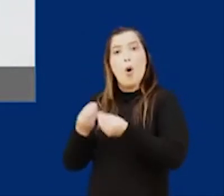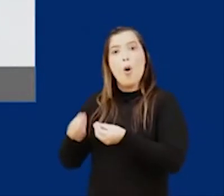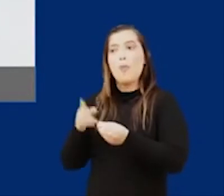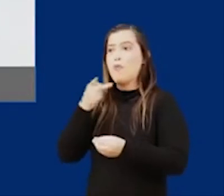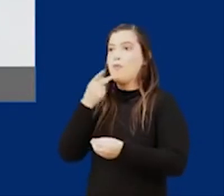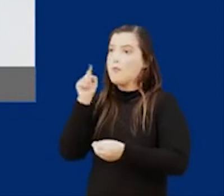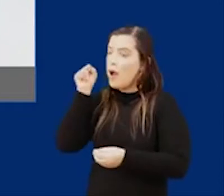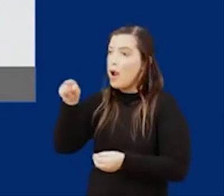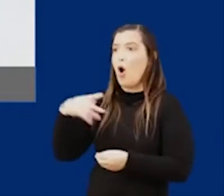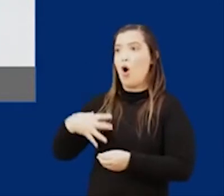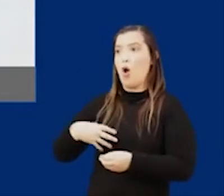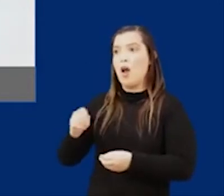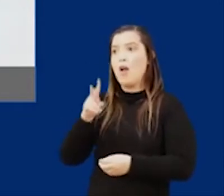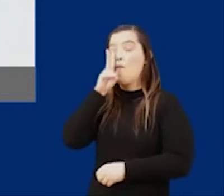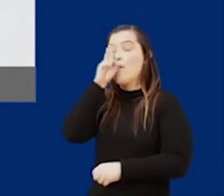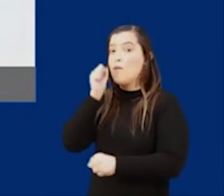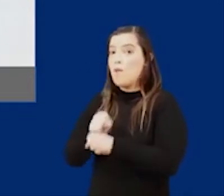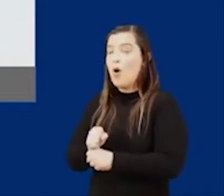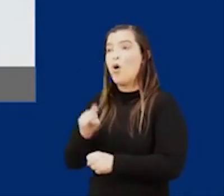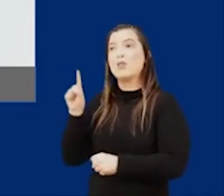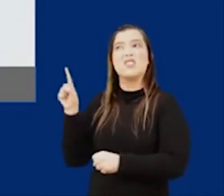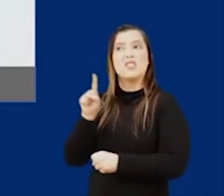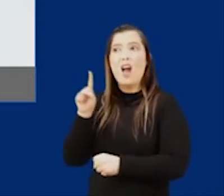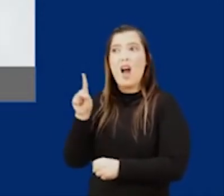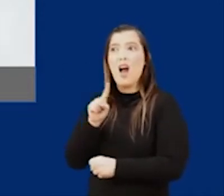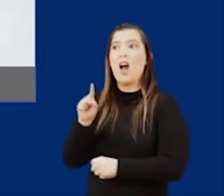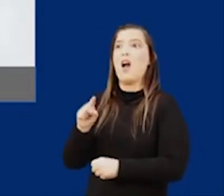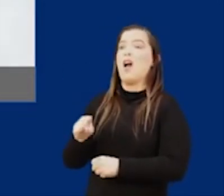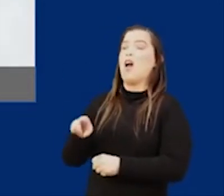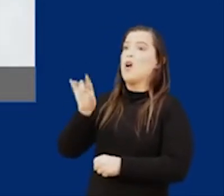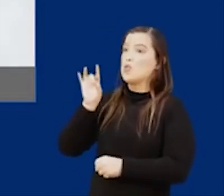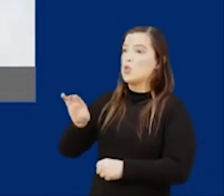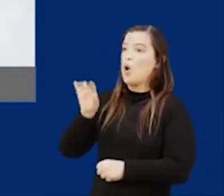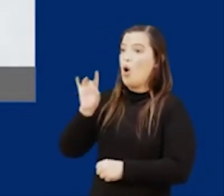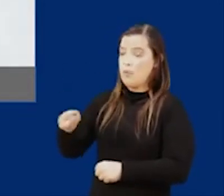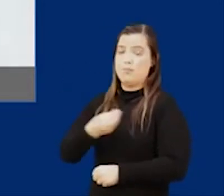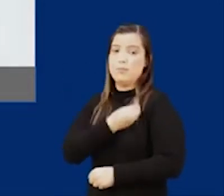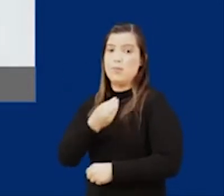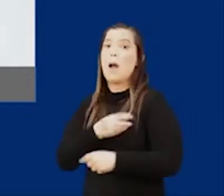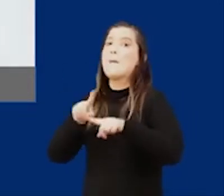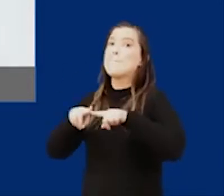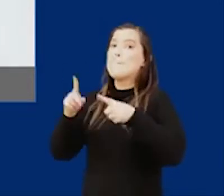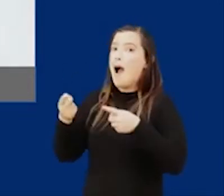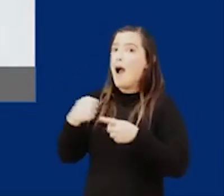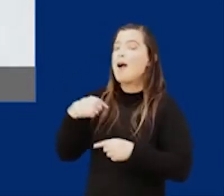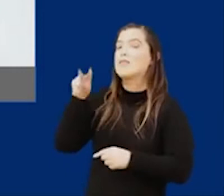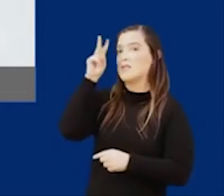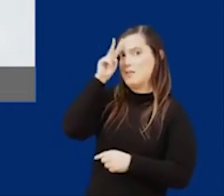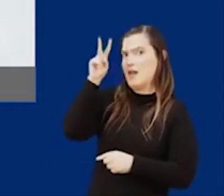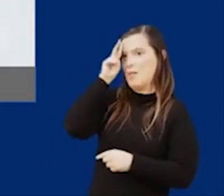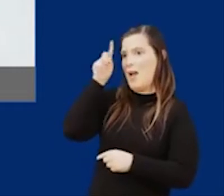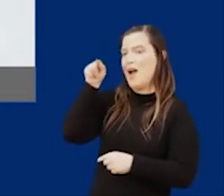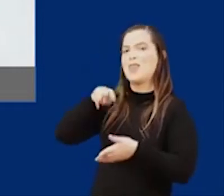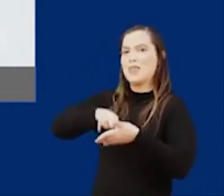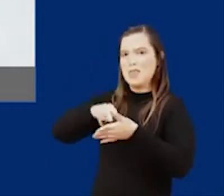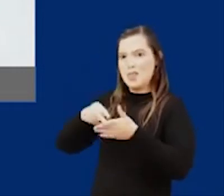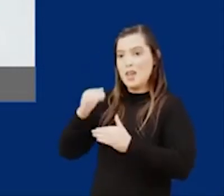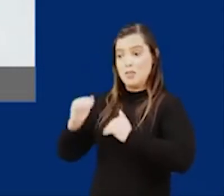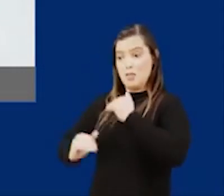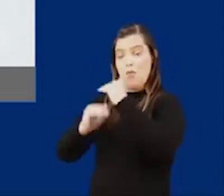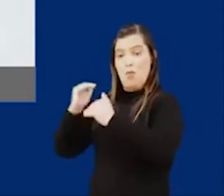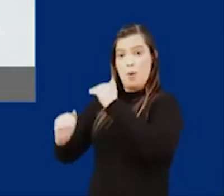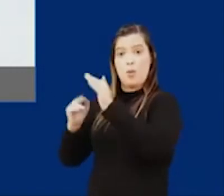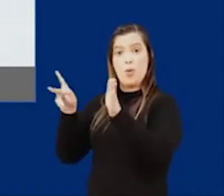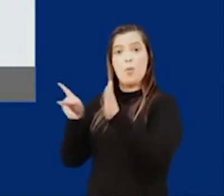é forte o suficiente para mantê-los, e lembrar que isso também está ligado ao desenvolvimento dessa mulher